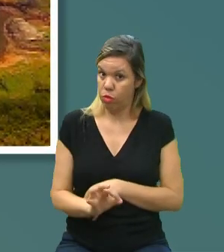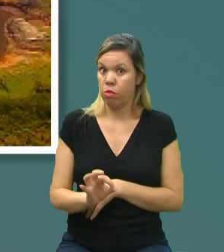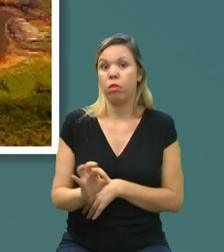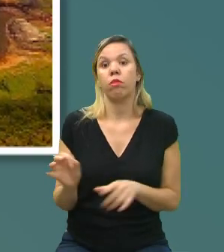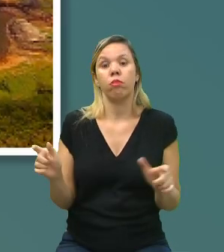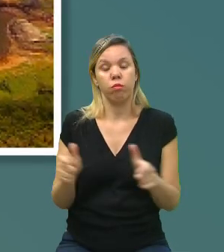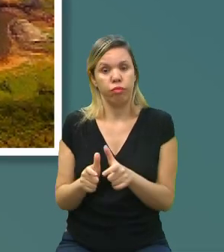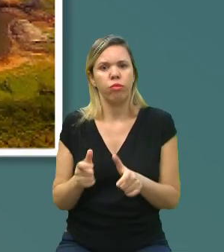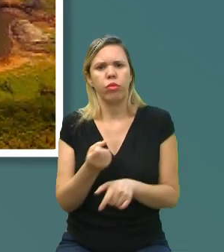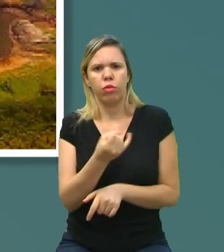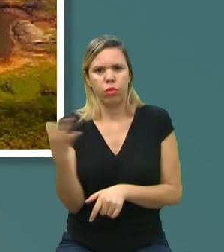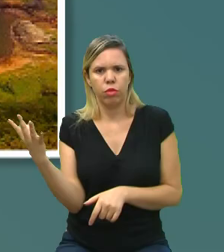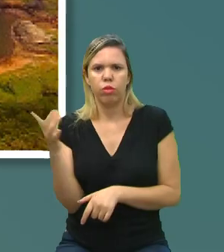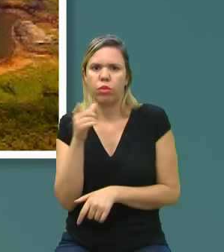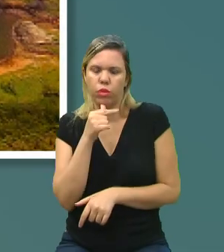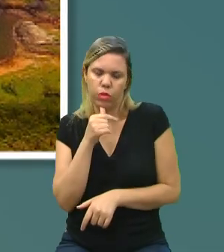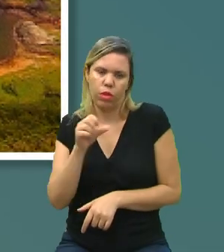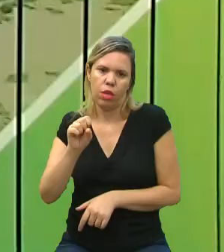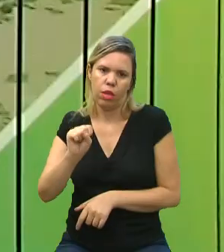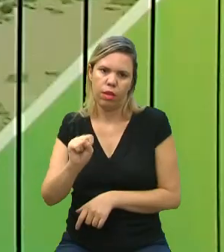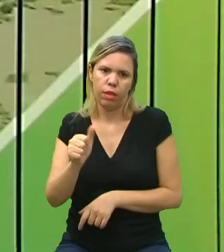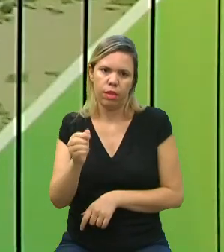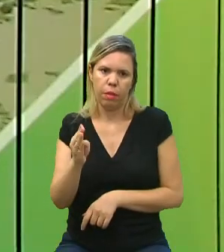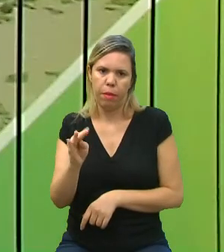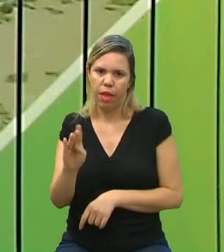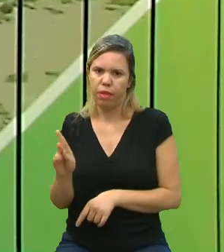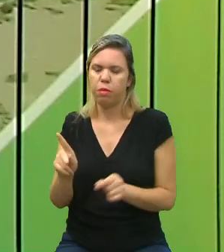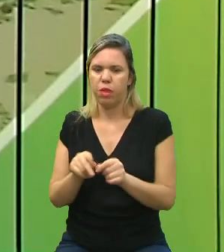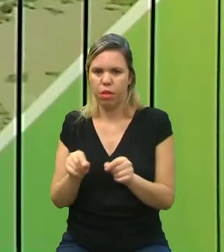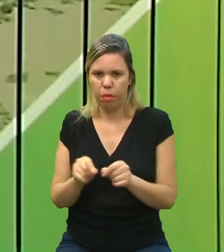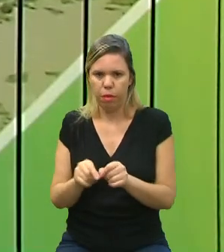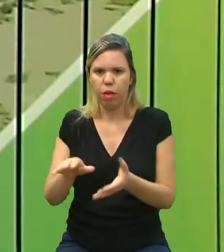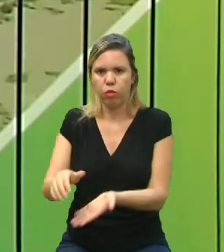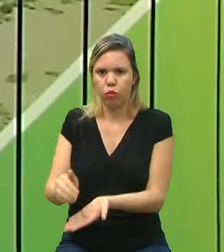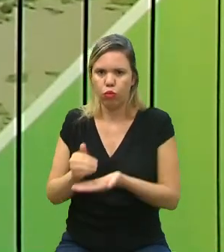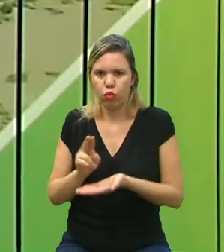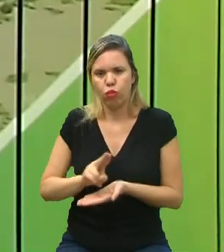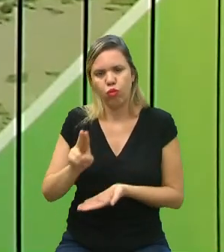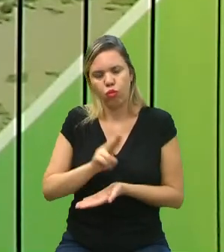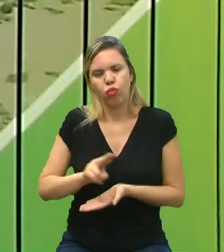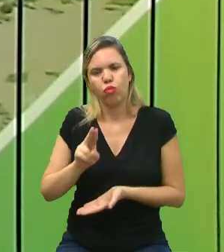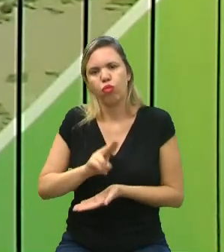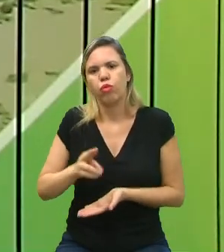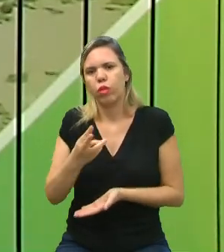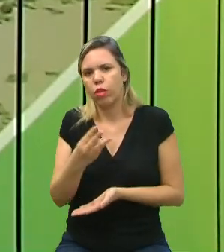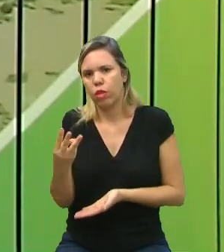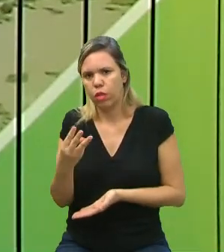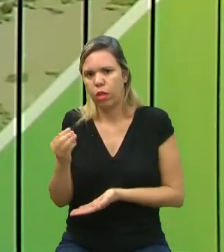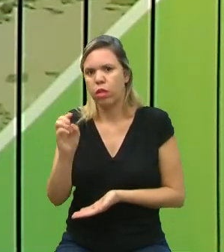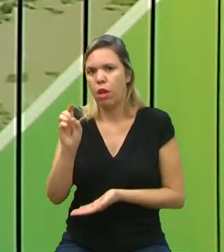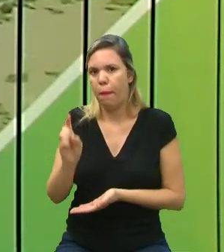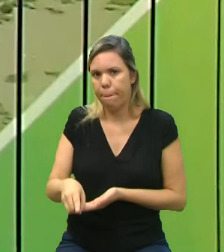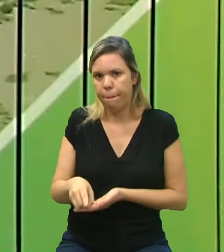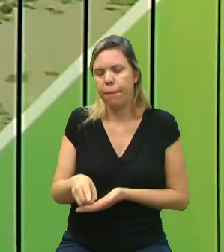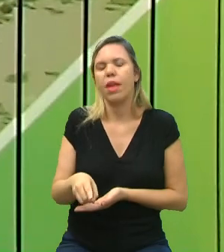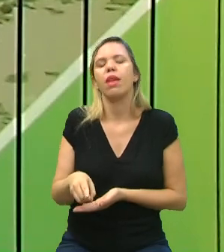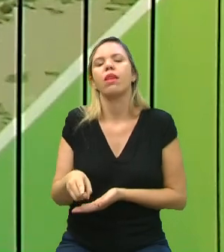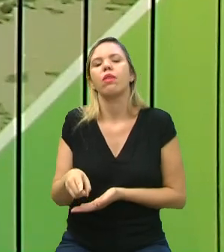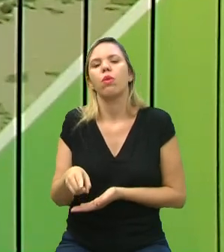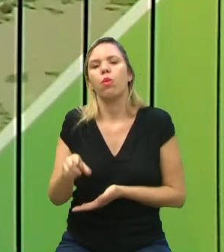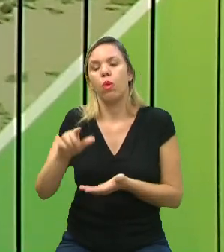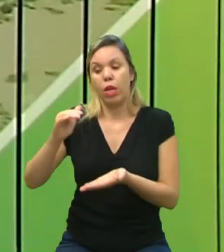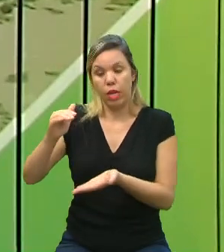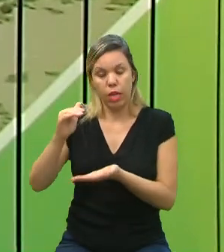do manancial, que hoje é de 33 mil litros por segundo para 27 mil litros por segundo. A